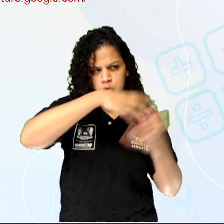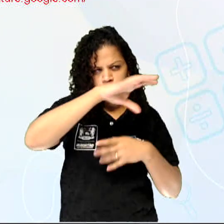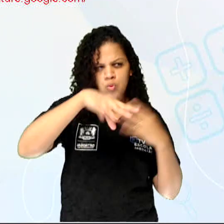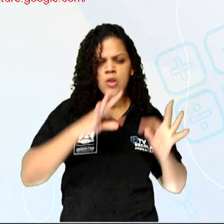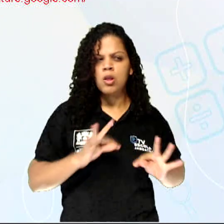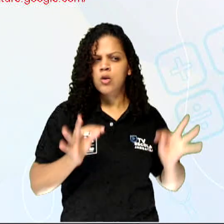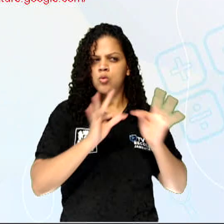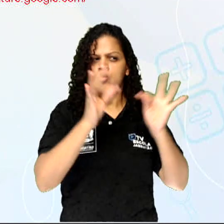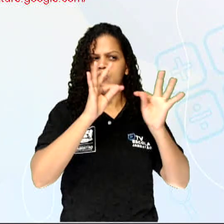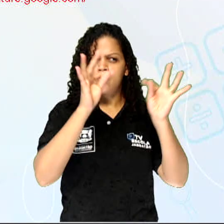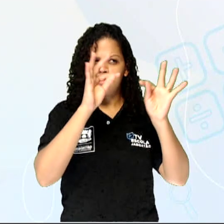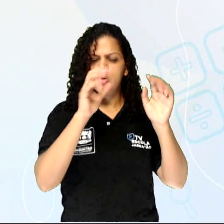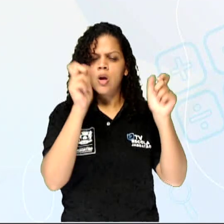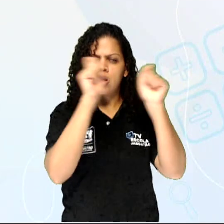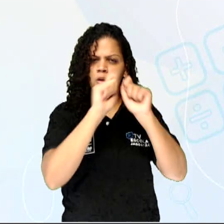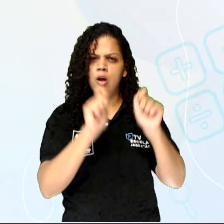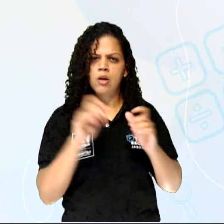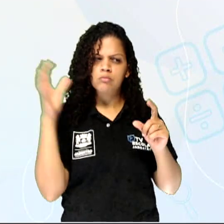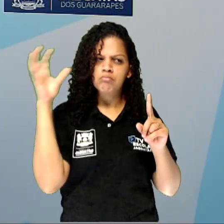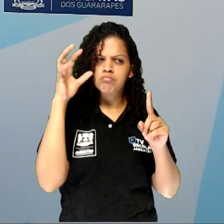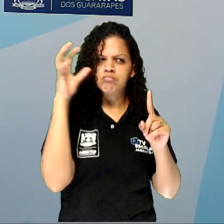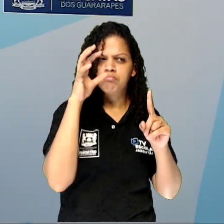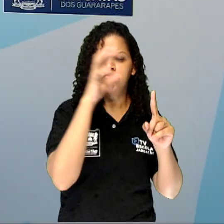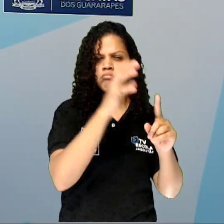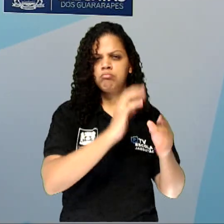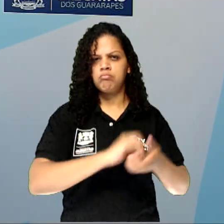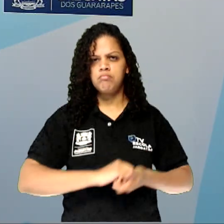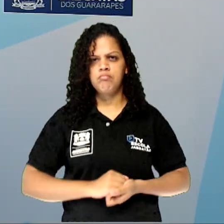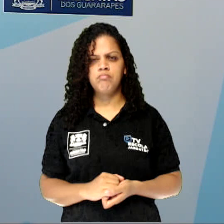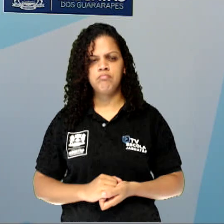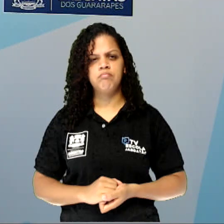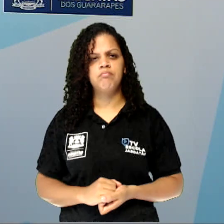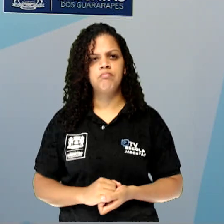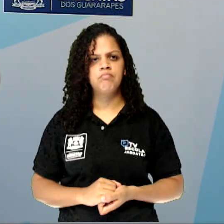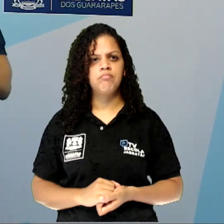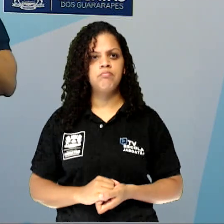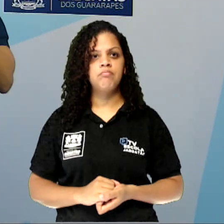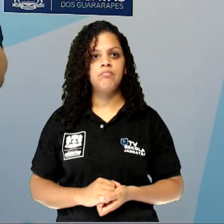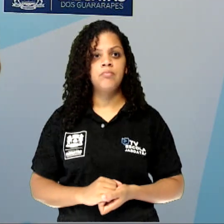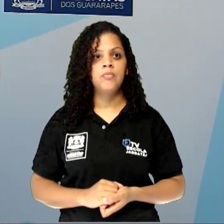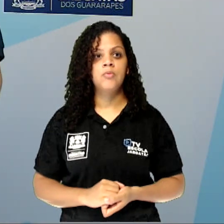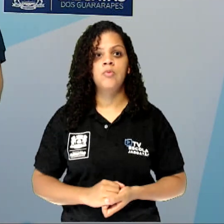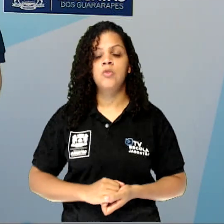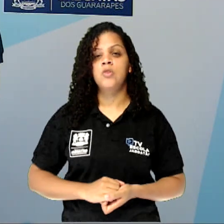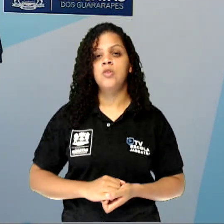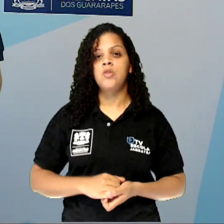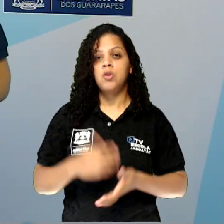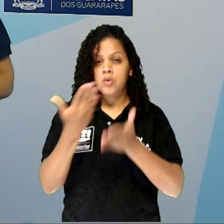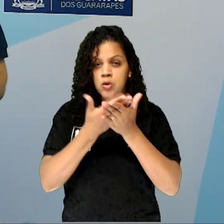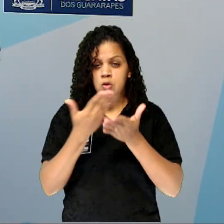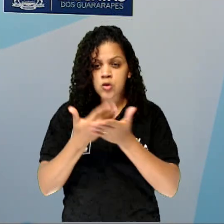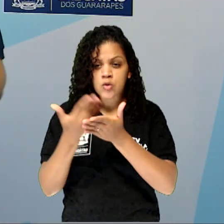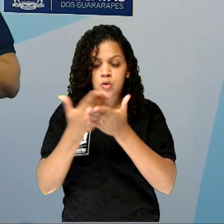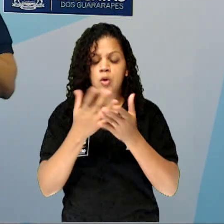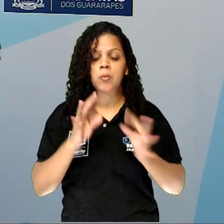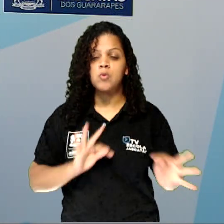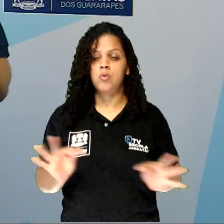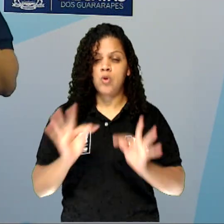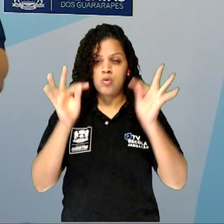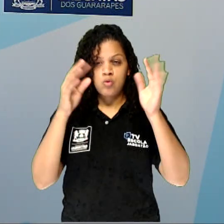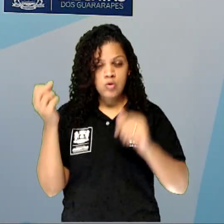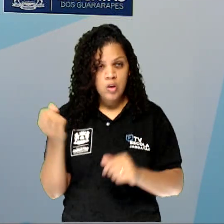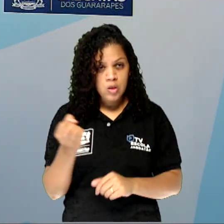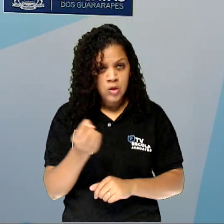música ele vai estar ali, sempre presente. A gente estudou um pouquinho sobre as novas tecnologias, estudou um pouquinho